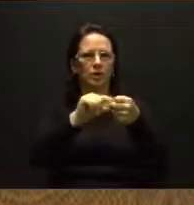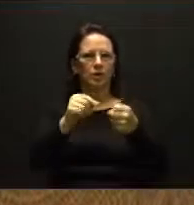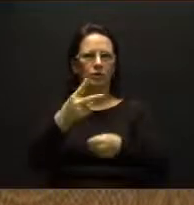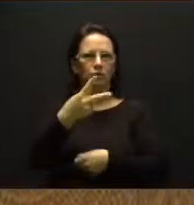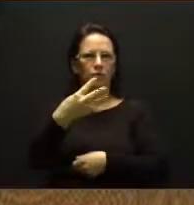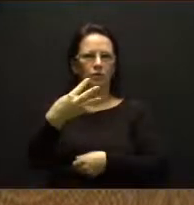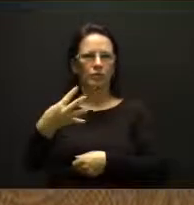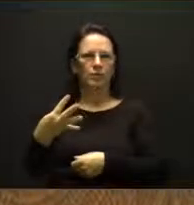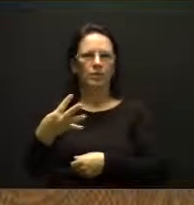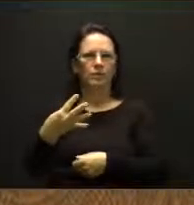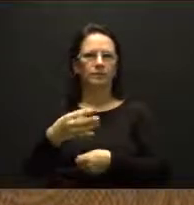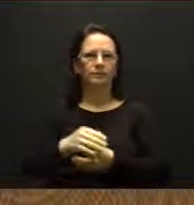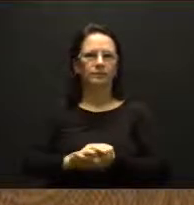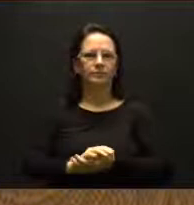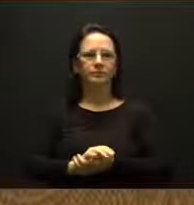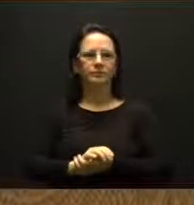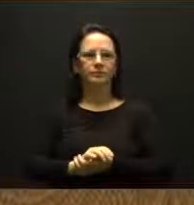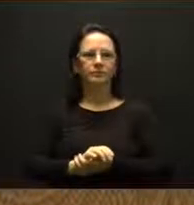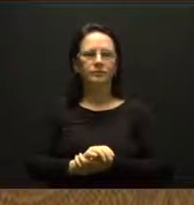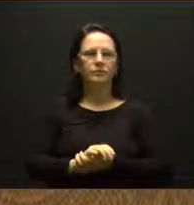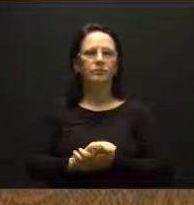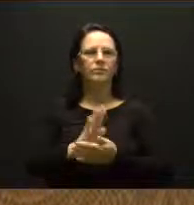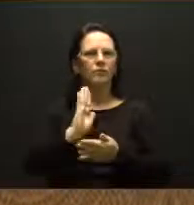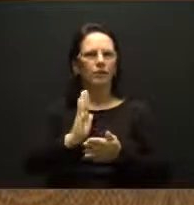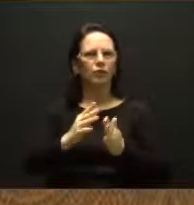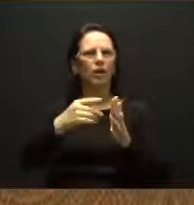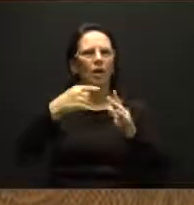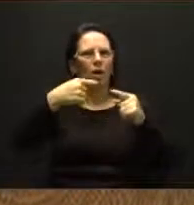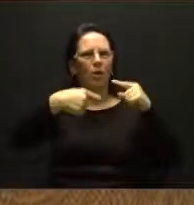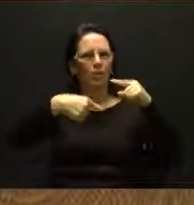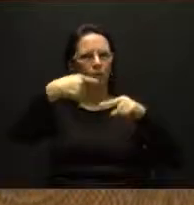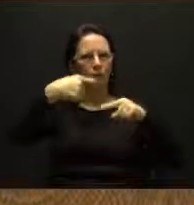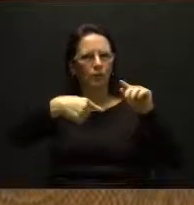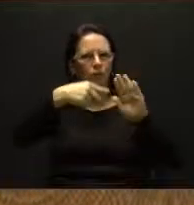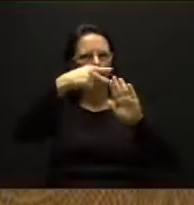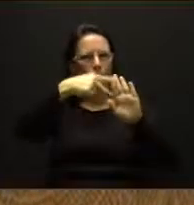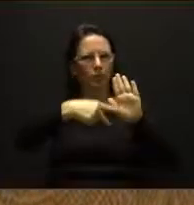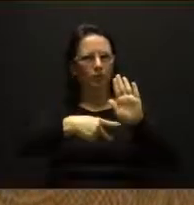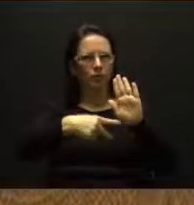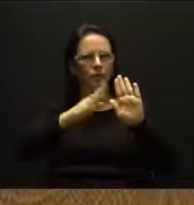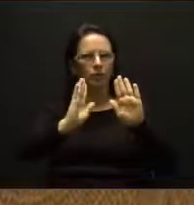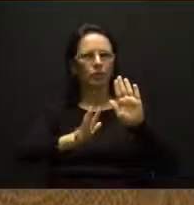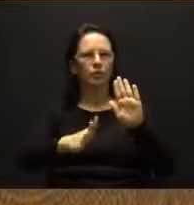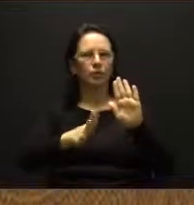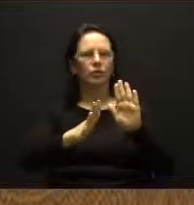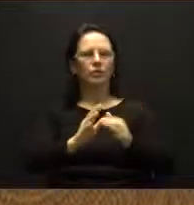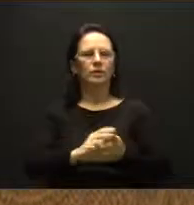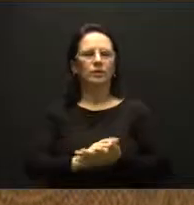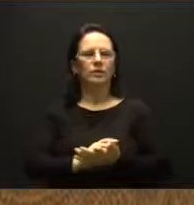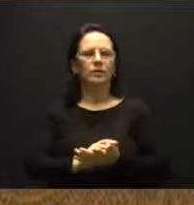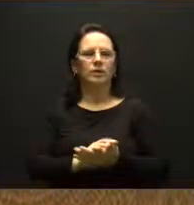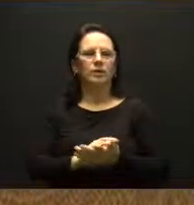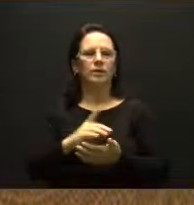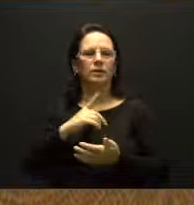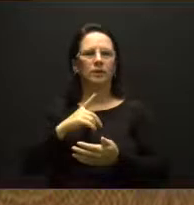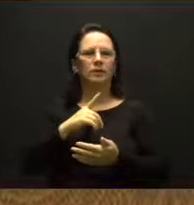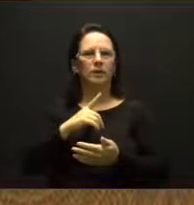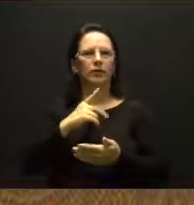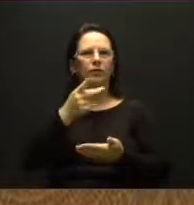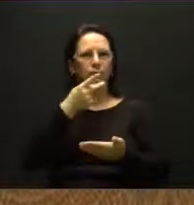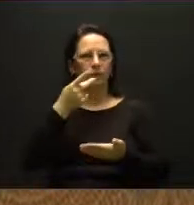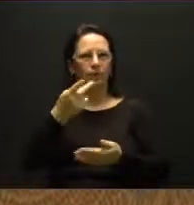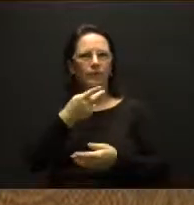do regimento interno amplamente discutido analisado o assunto em pauta após ter usado a palavra